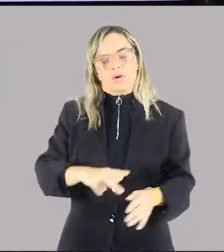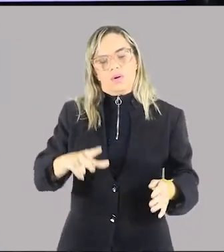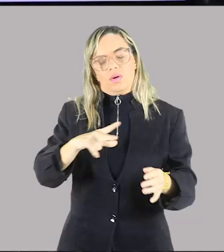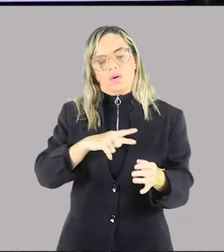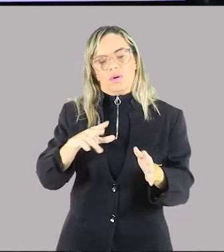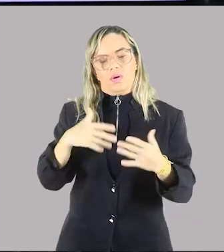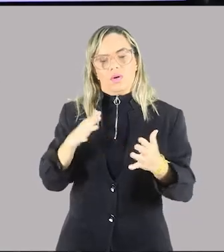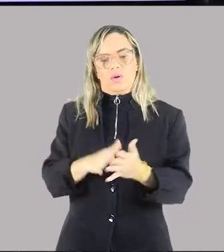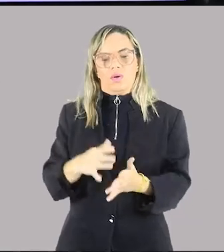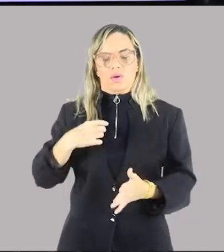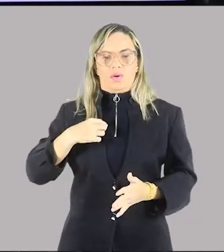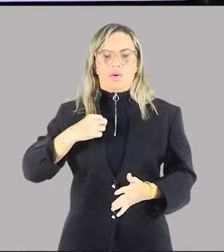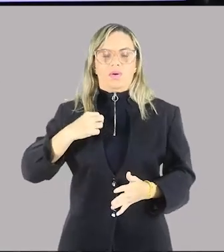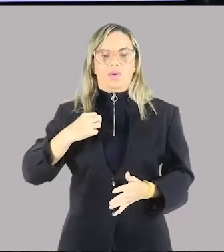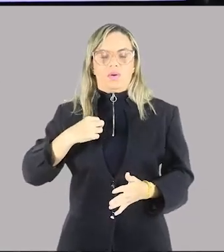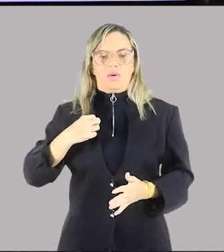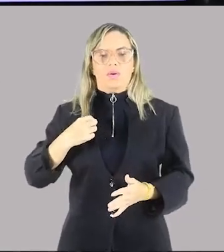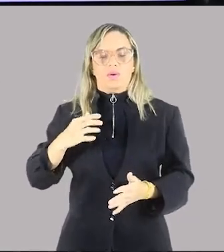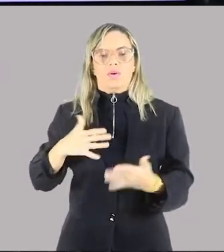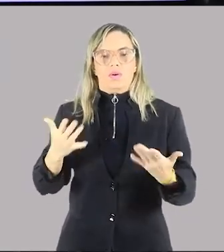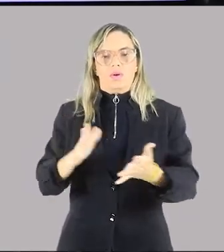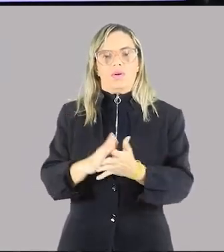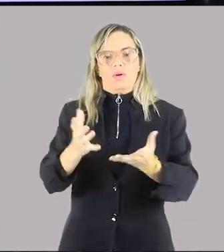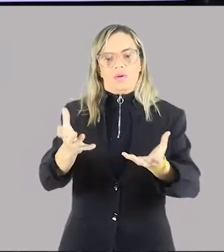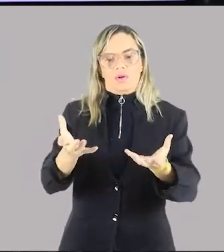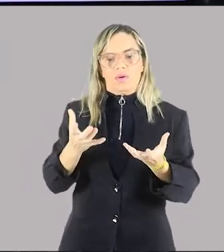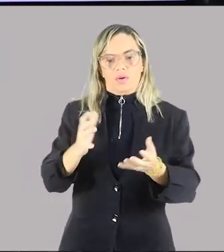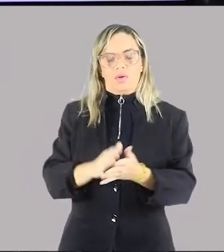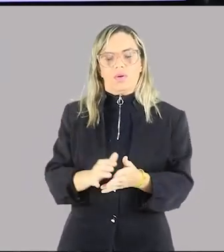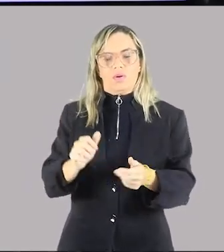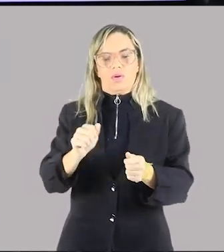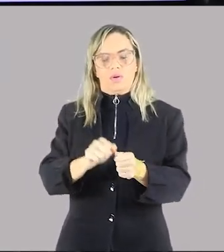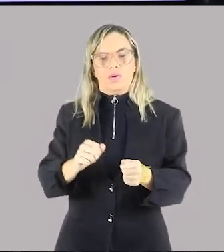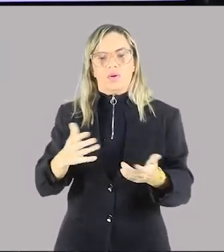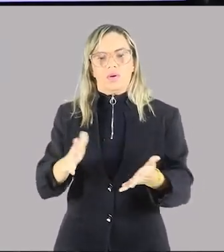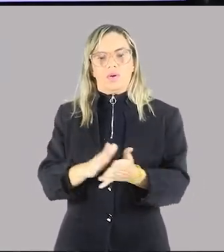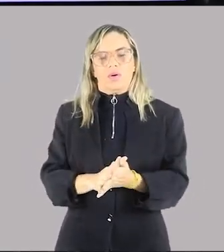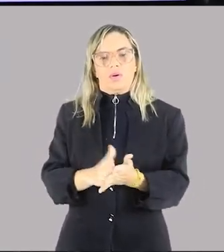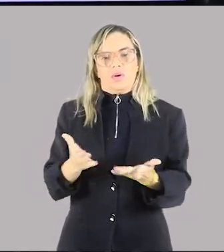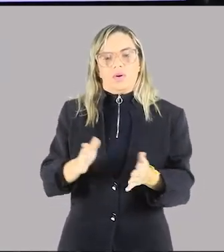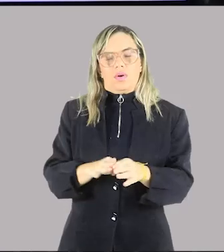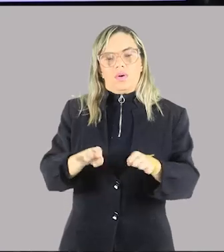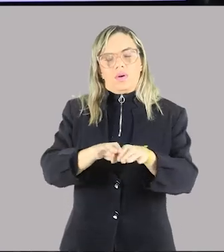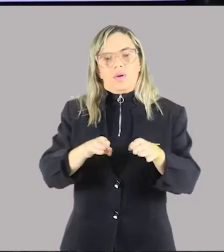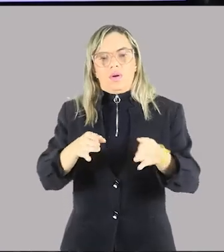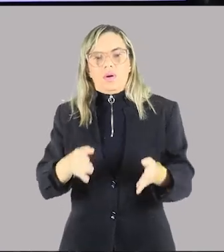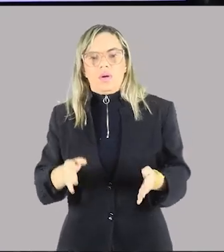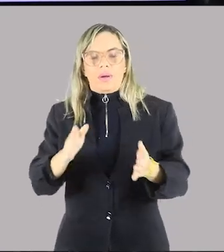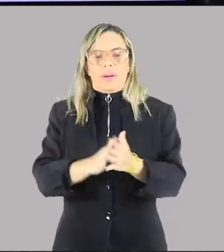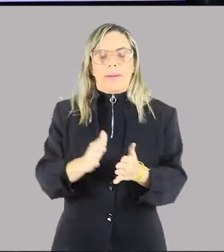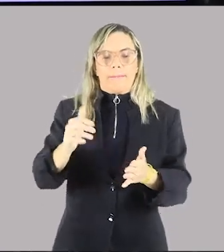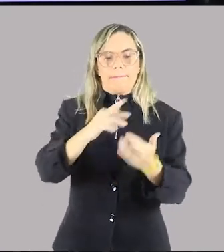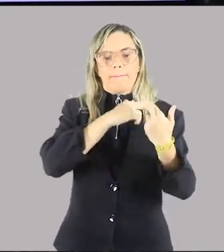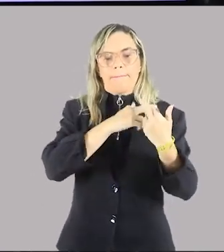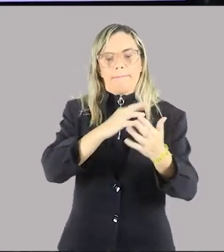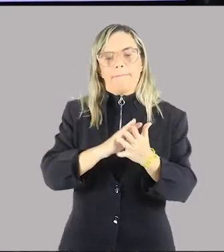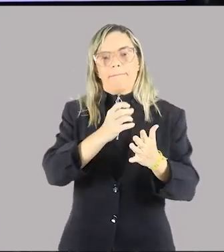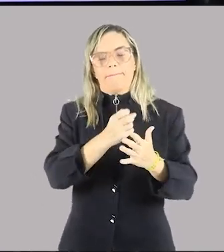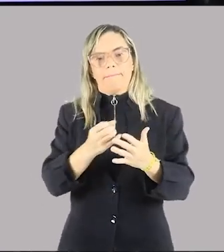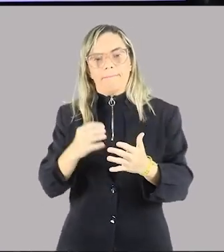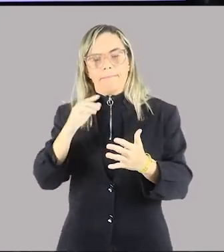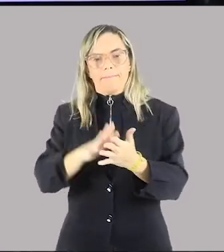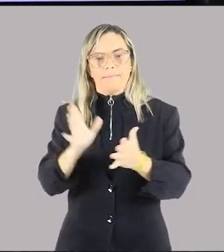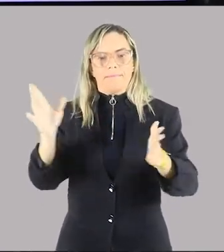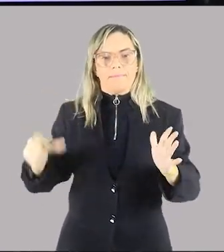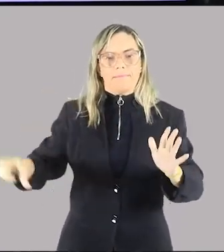podem ser os voluntários. Nesse caso, você se voluntaria, por exemplo, para ser mesário. É uma possibilidade também de atuação. Há aqui